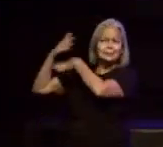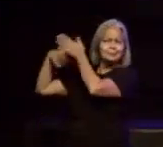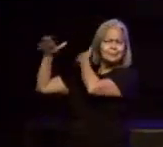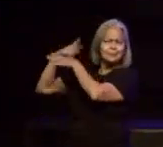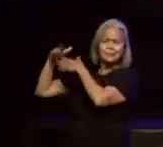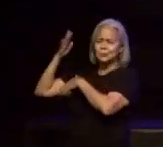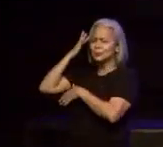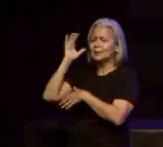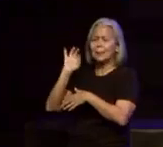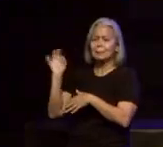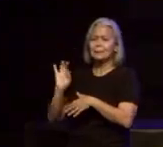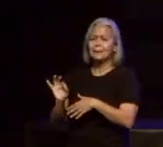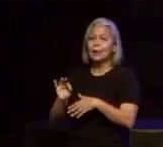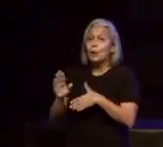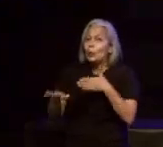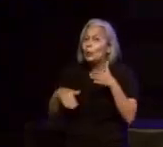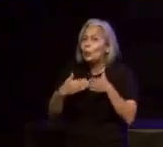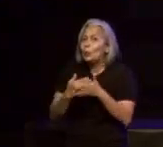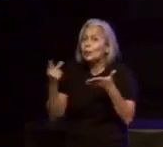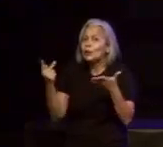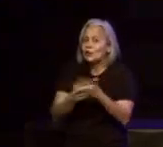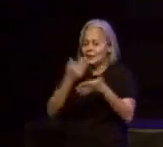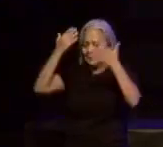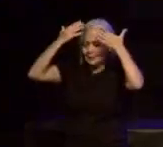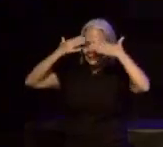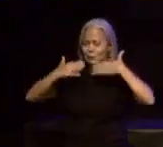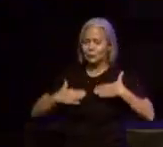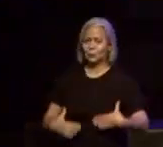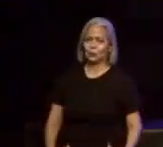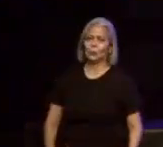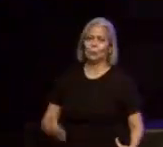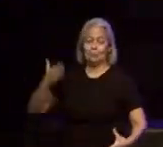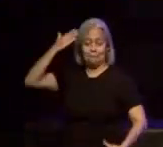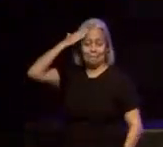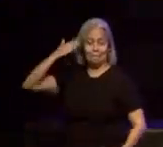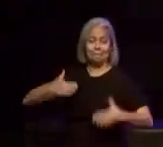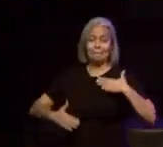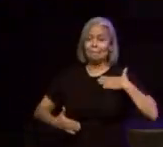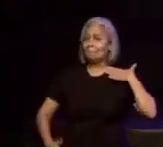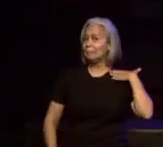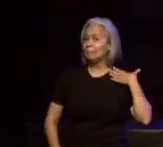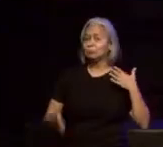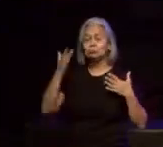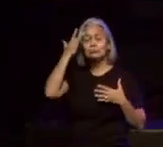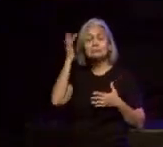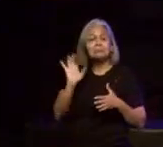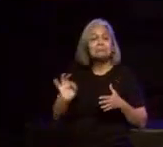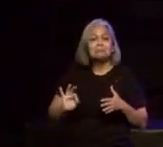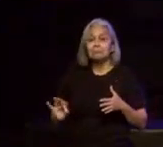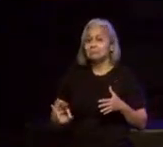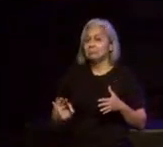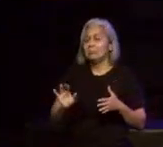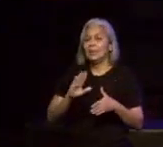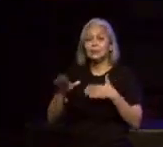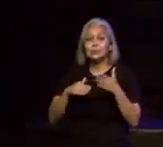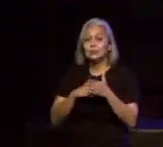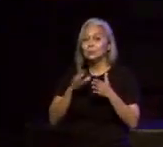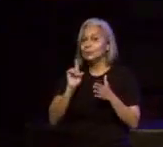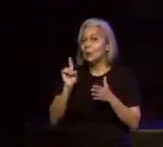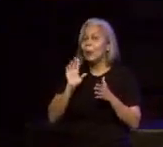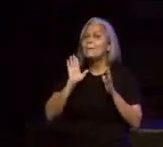os vasos sanguíneos, todas as células nervosas, tudo que você puder imaginar, talvez ele não soubesse tudo, mas tem muitas